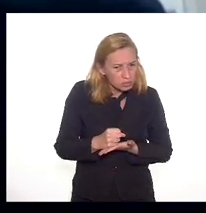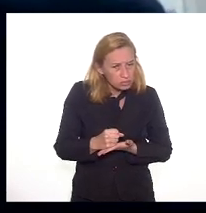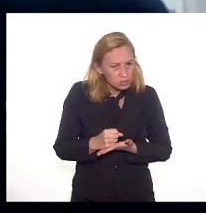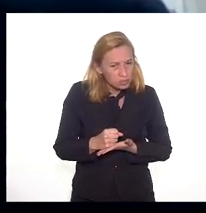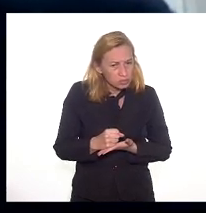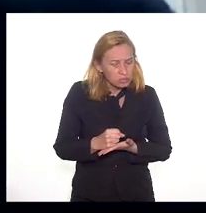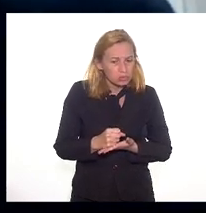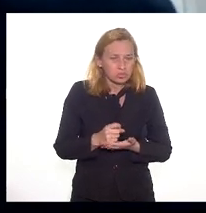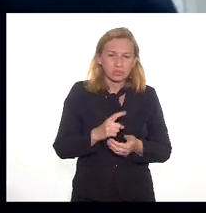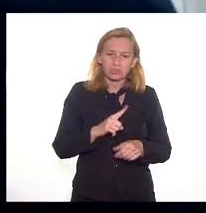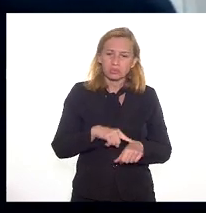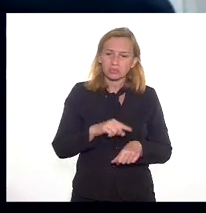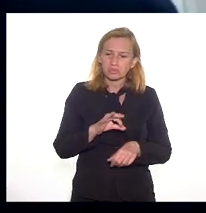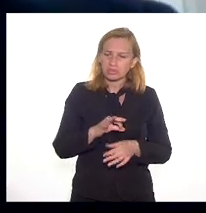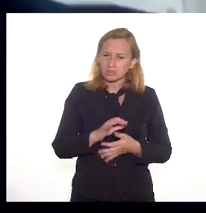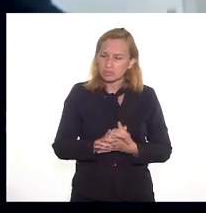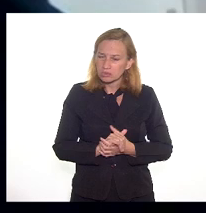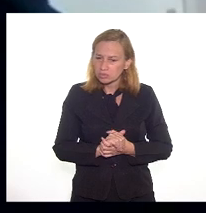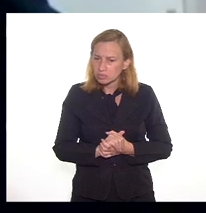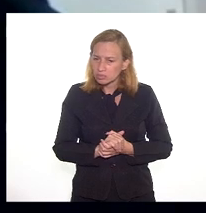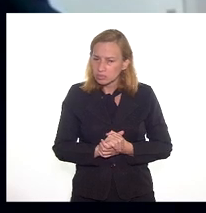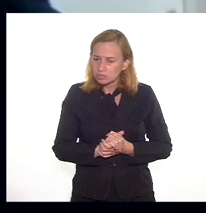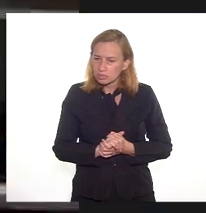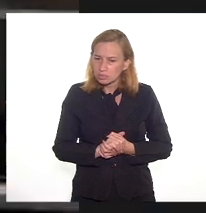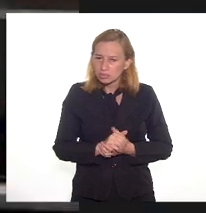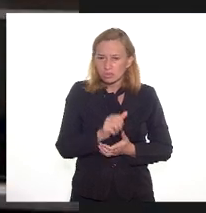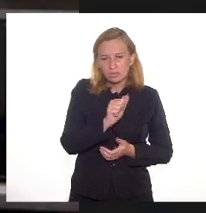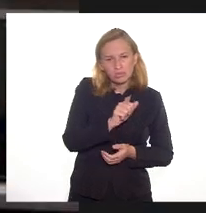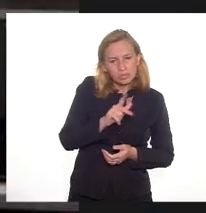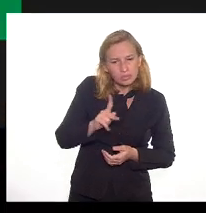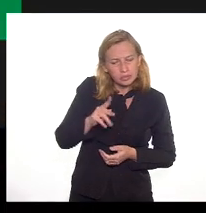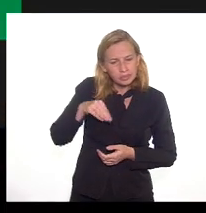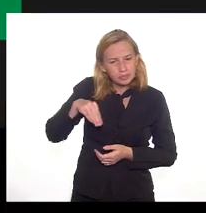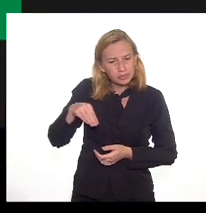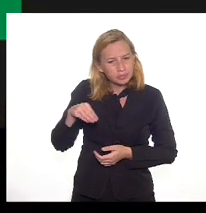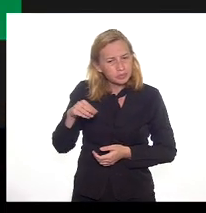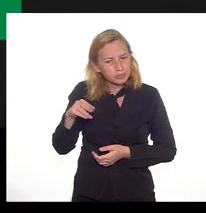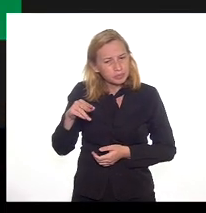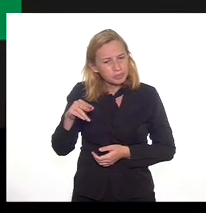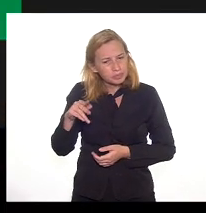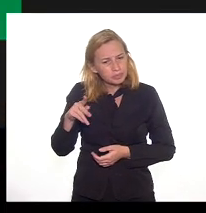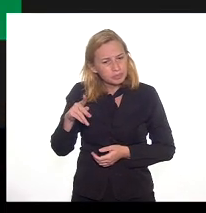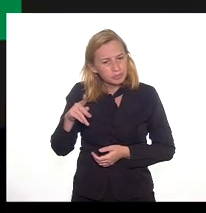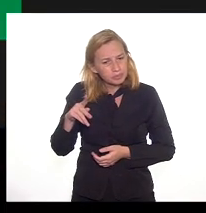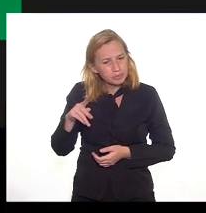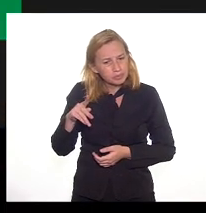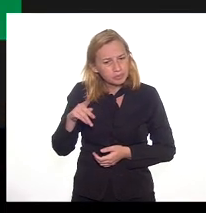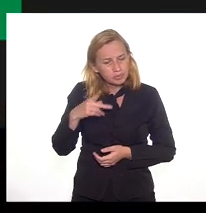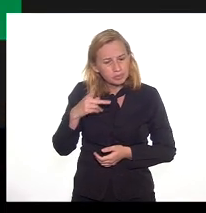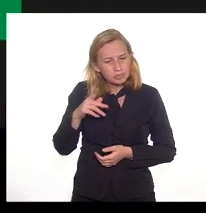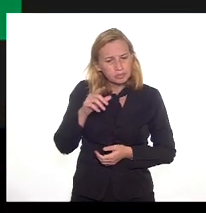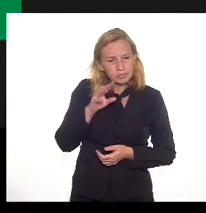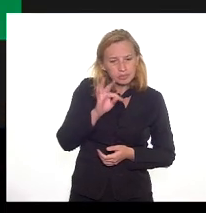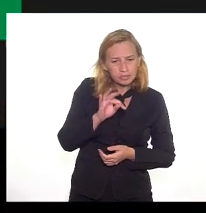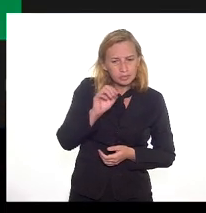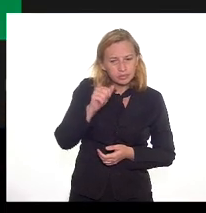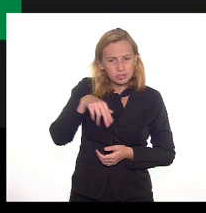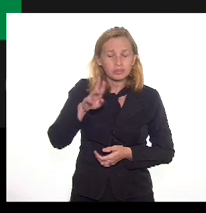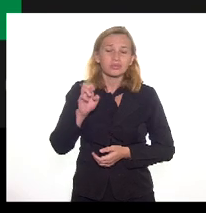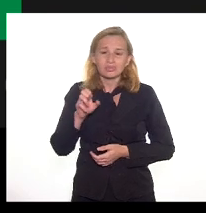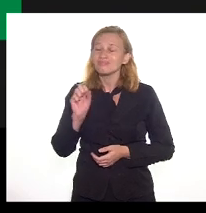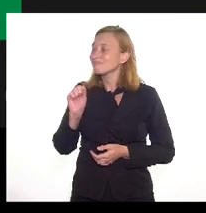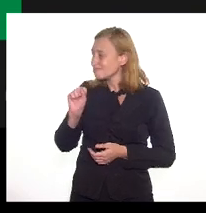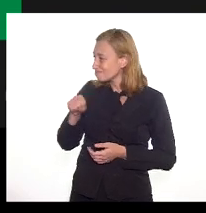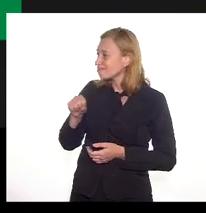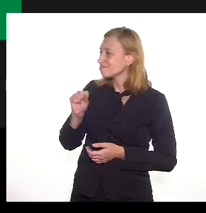prevista. Os contratos... A ANP mencionou um TAC. Isso, teremos